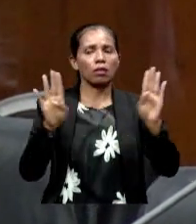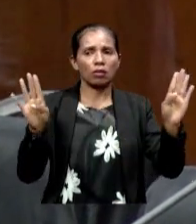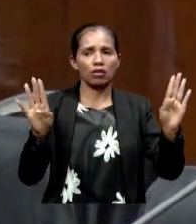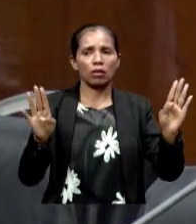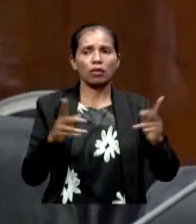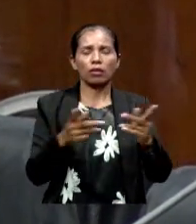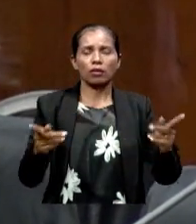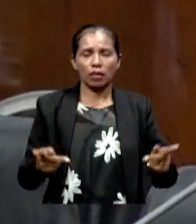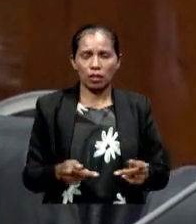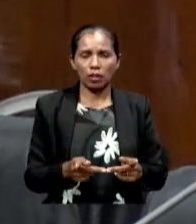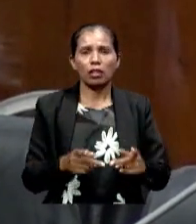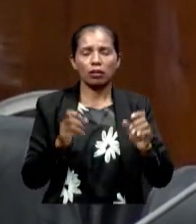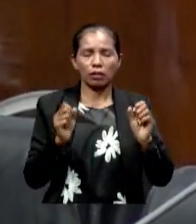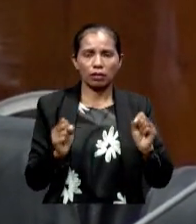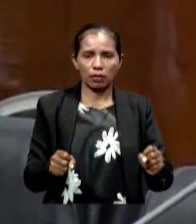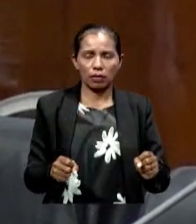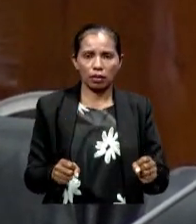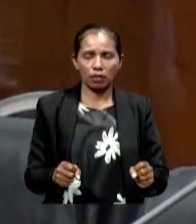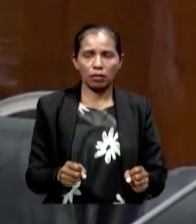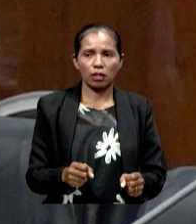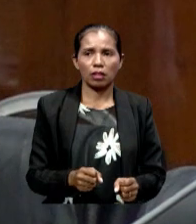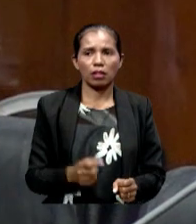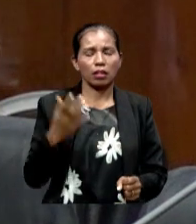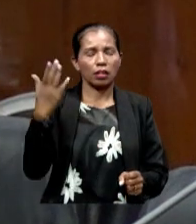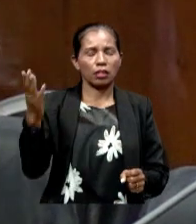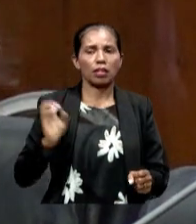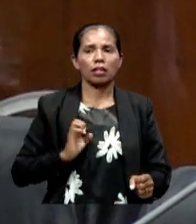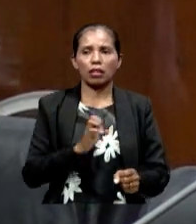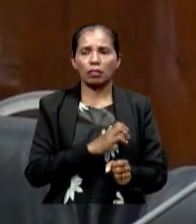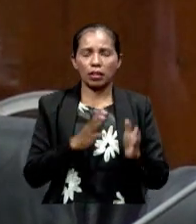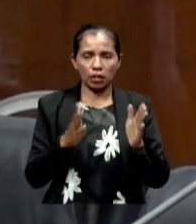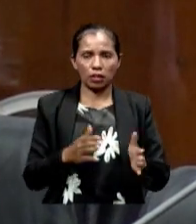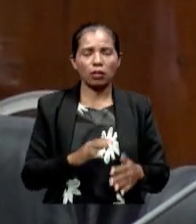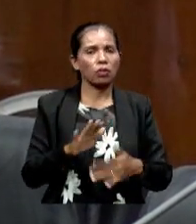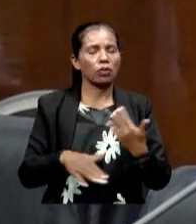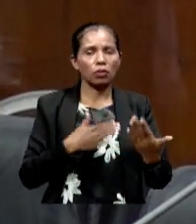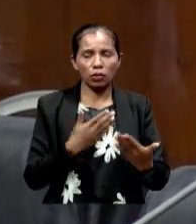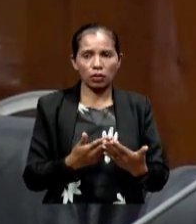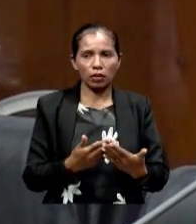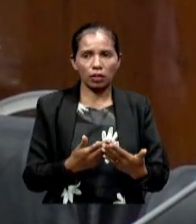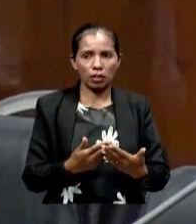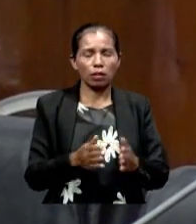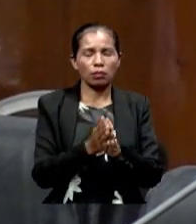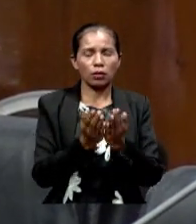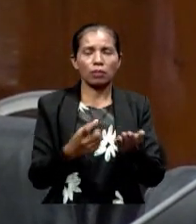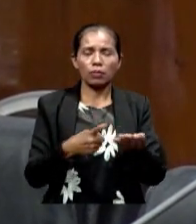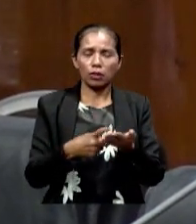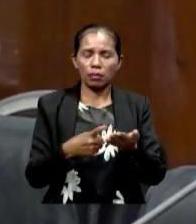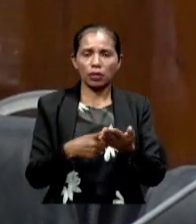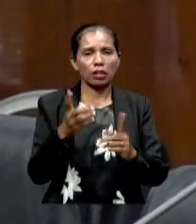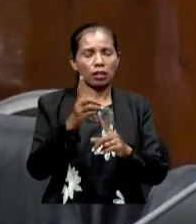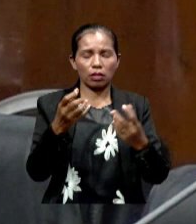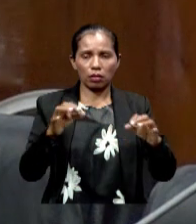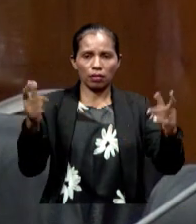fato, para tu velha, trata passaporte ya cara embaixada ou consulado. Então, hototo, nebe ma passaporte mate, mai